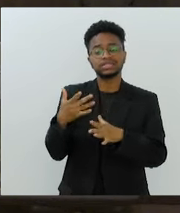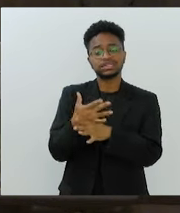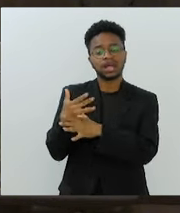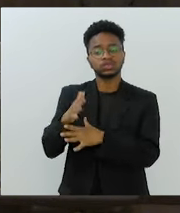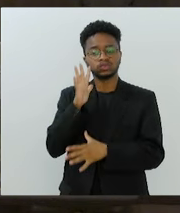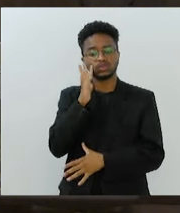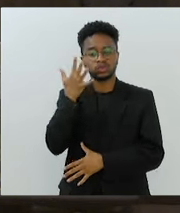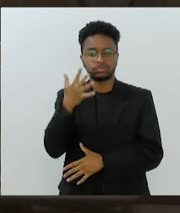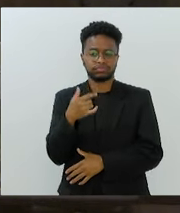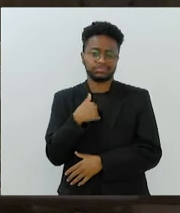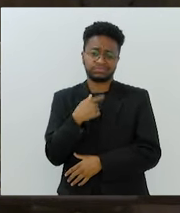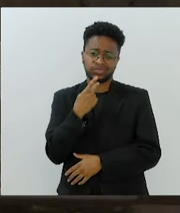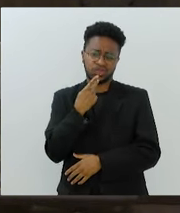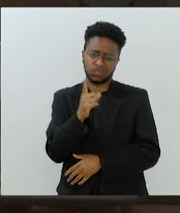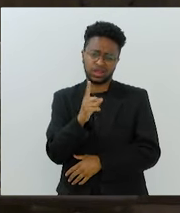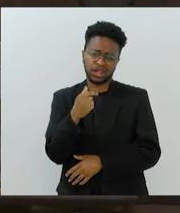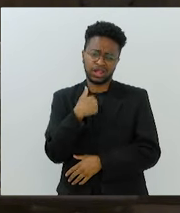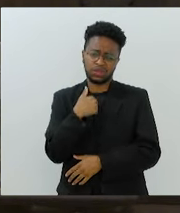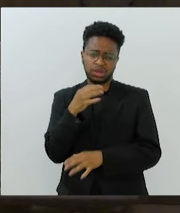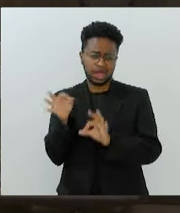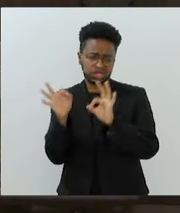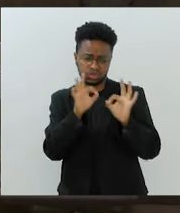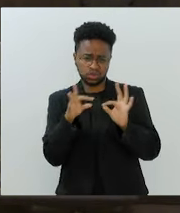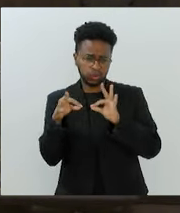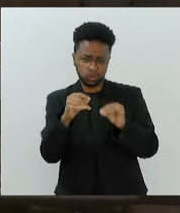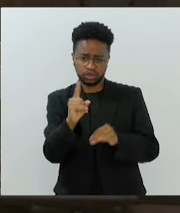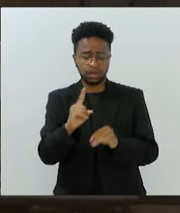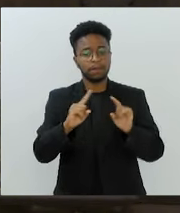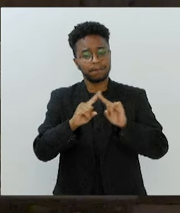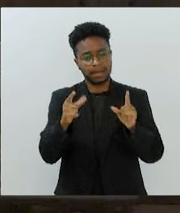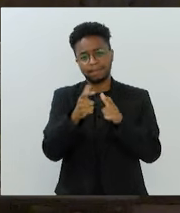Eu não vou dizer que eu vi todos, mas seguramente vi a maioria.